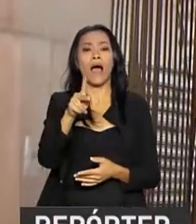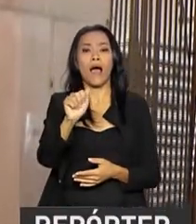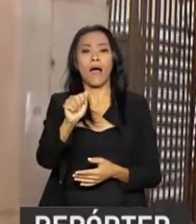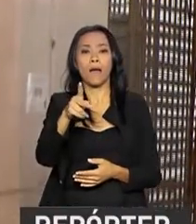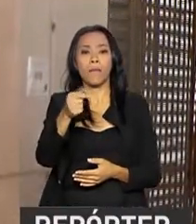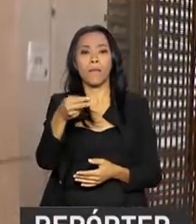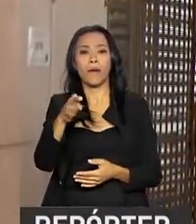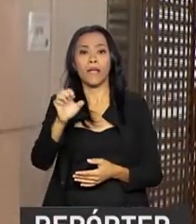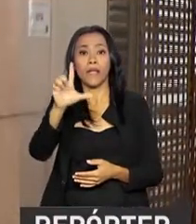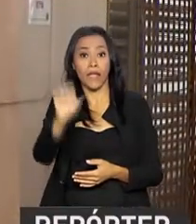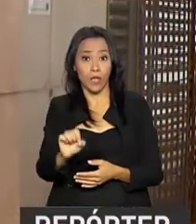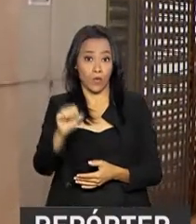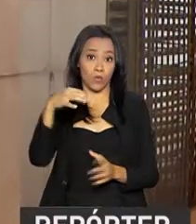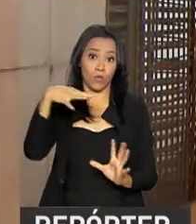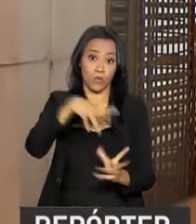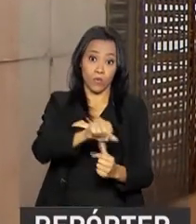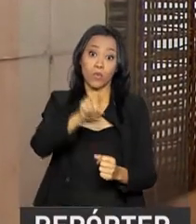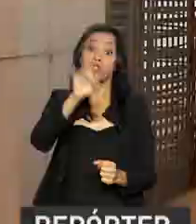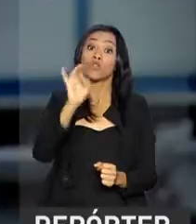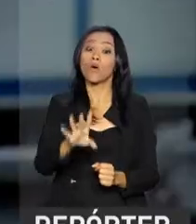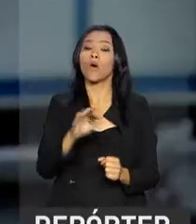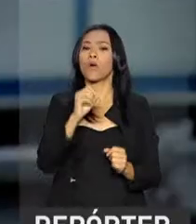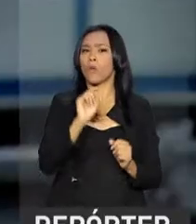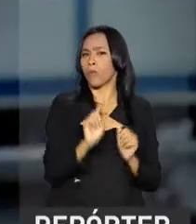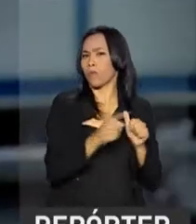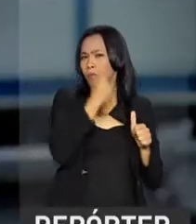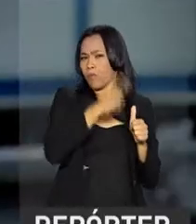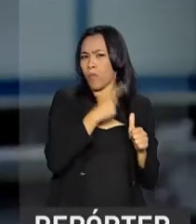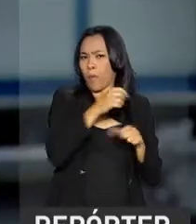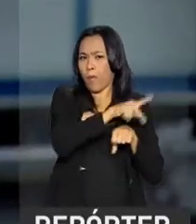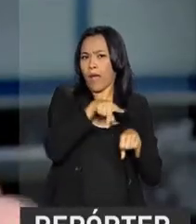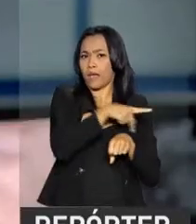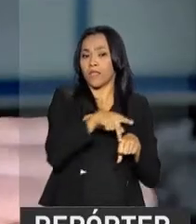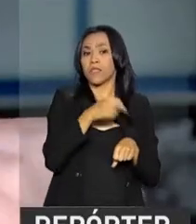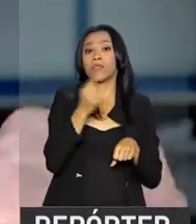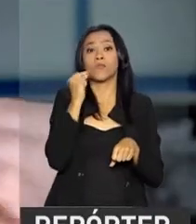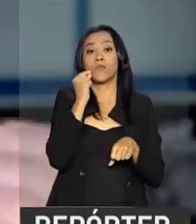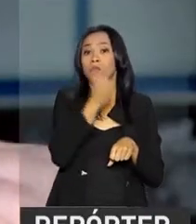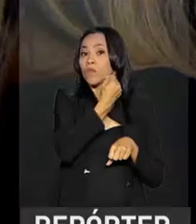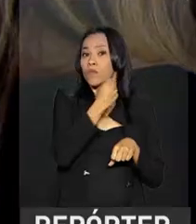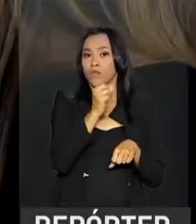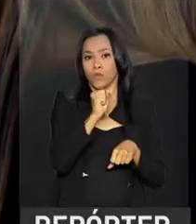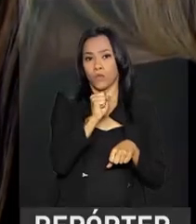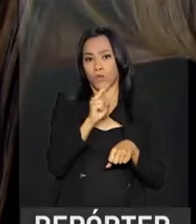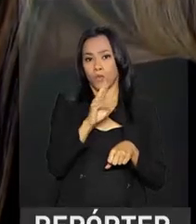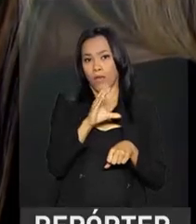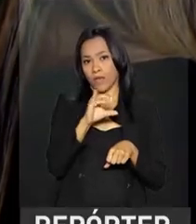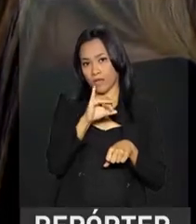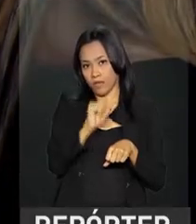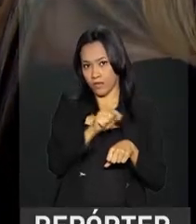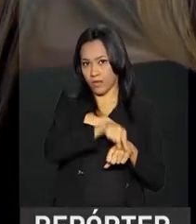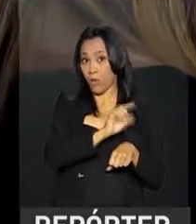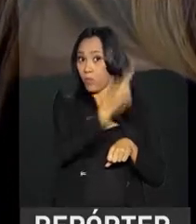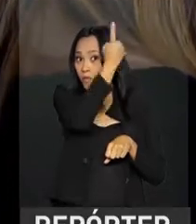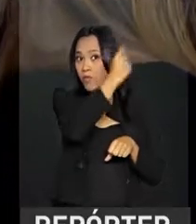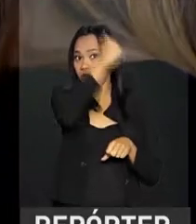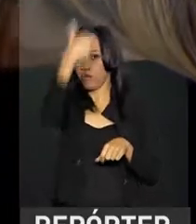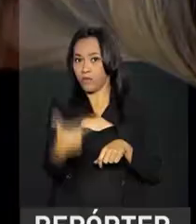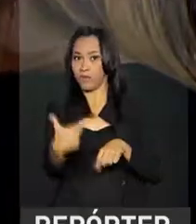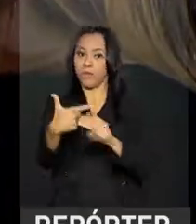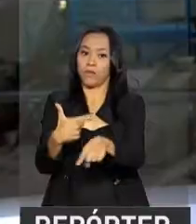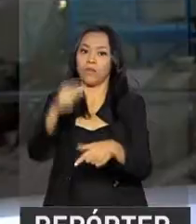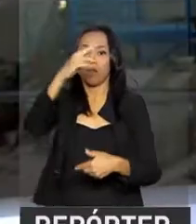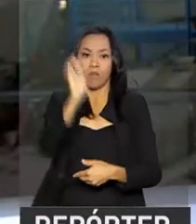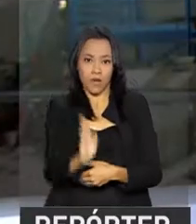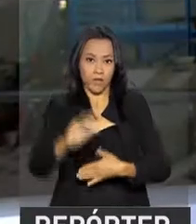a Suécia trabalha com algo semelhante. Segundo o diretor do projeto, o novo laboratório vai chegar ao limite do que a física